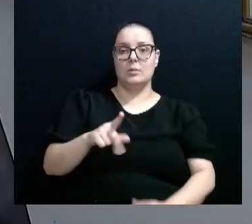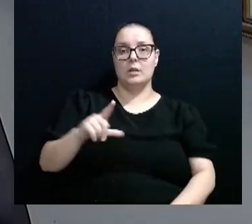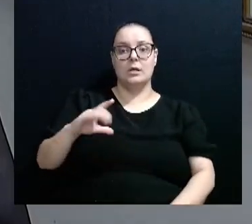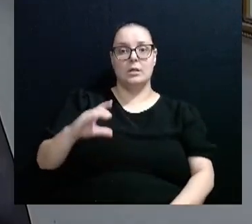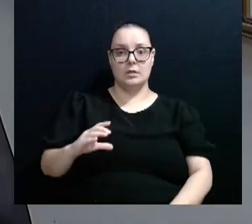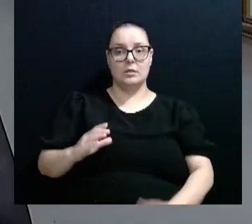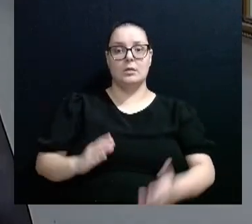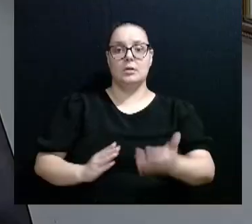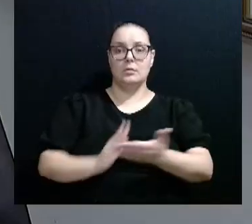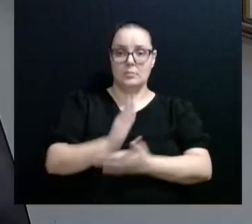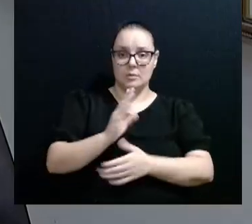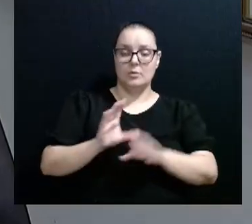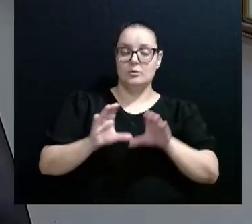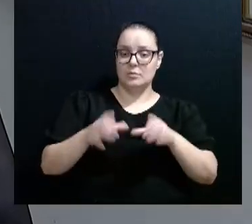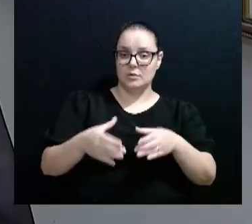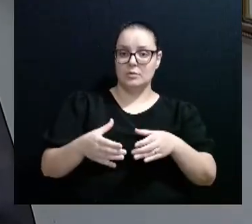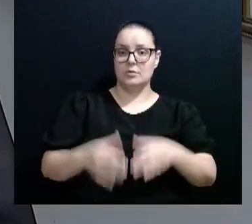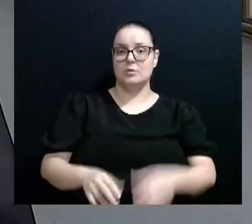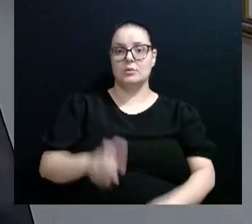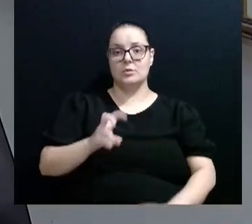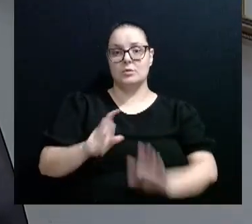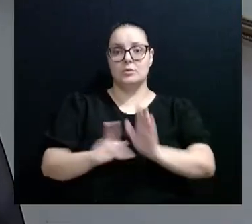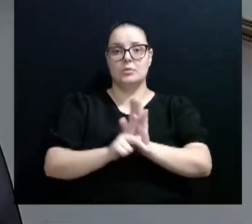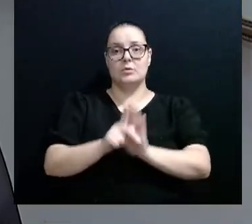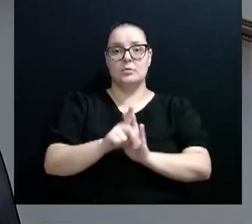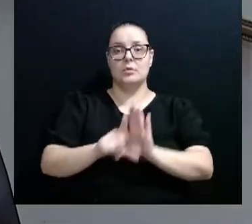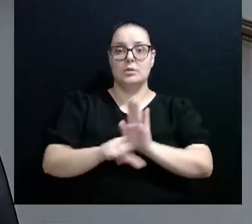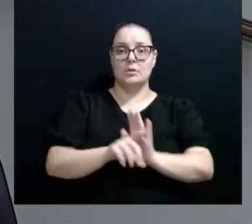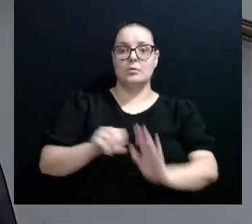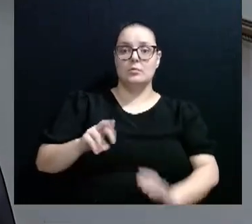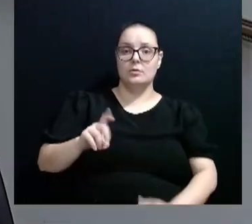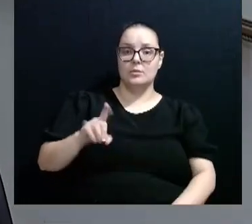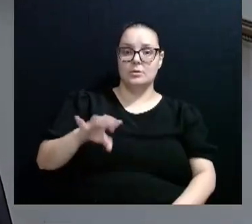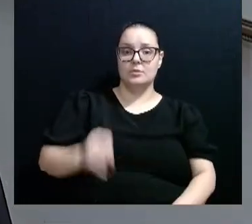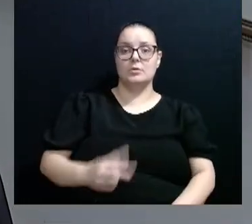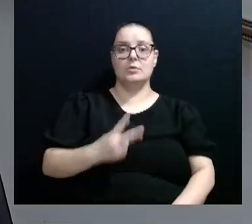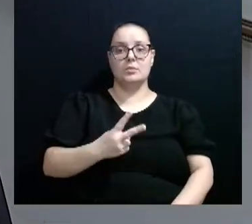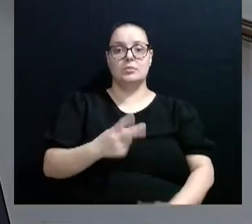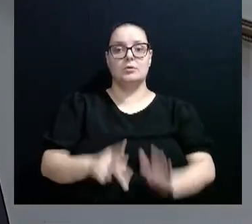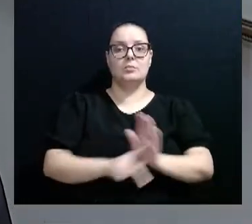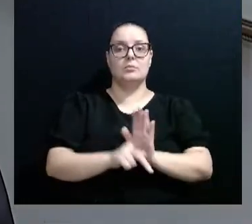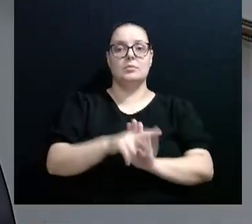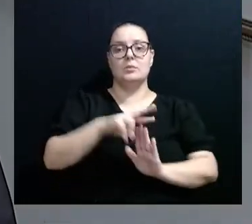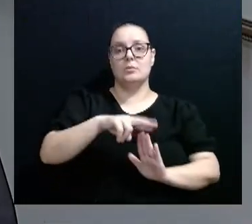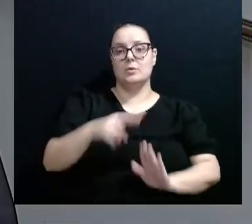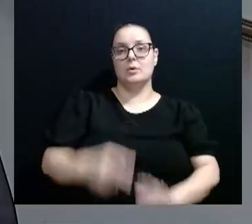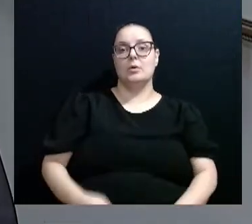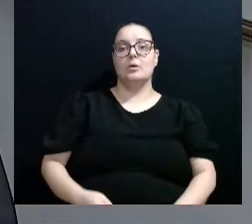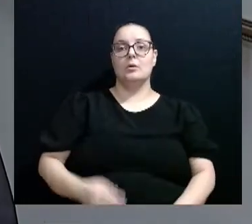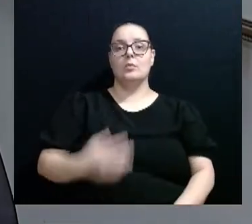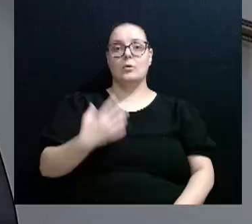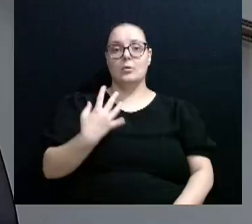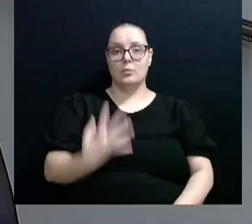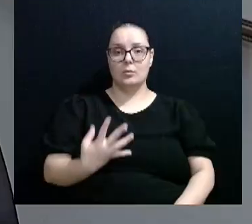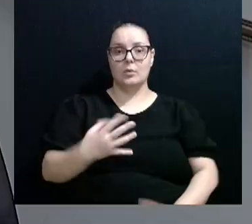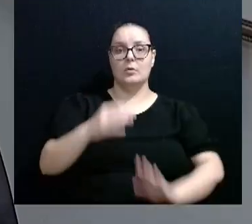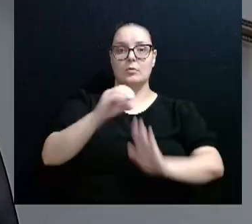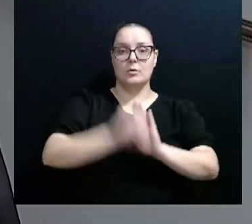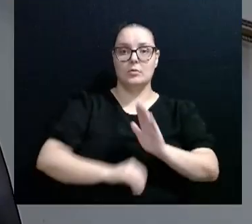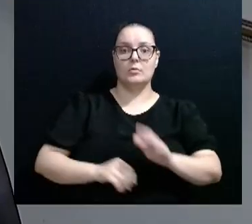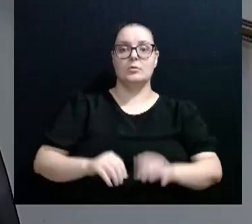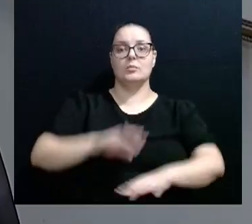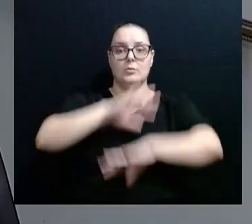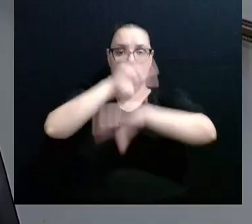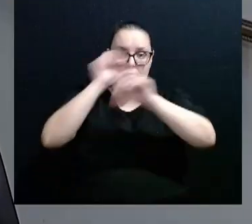pela comissão, 5 projetos de lei ordinária, 2 projetos de resolução, 4 ofícios do Tribunal de Contas do Estado de São Paulo